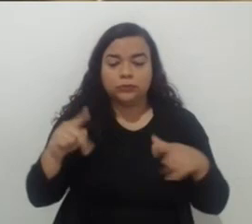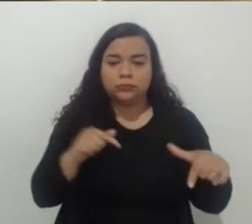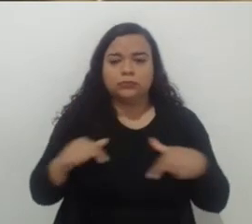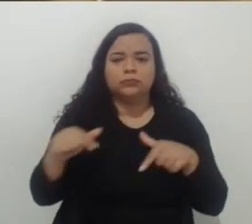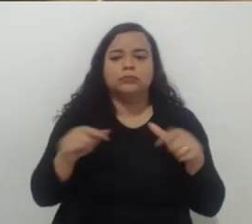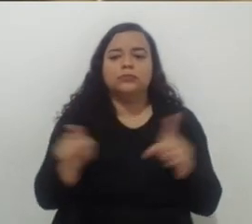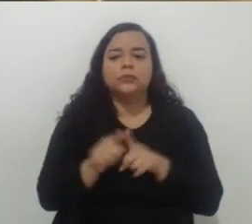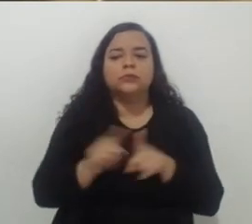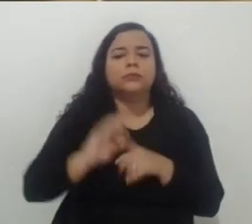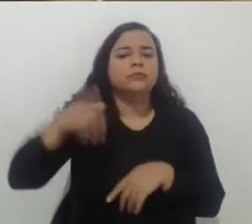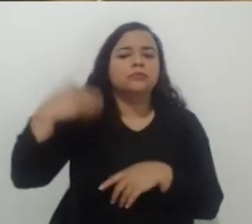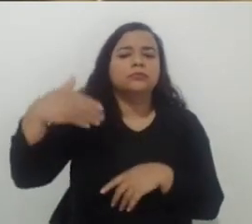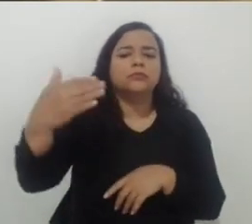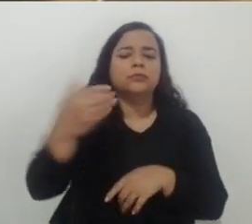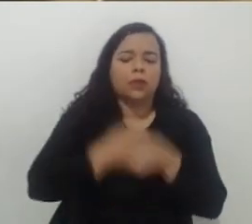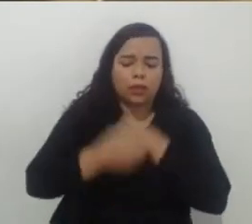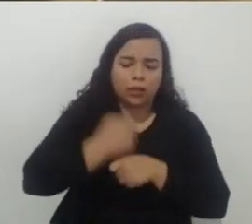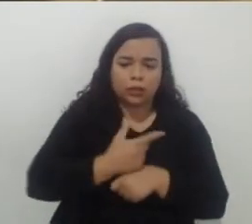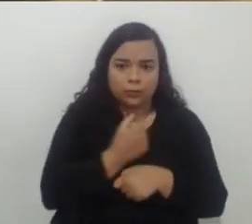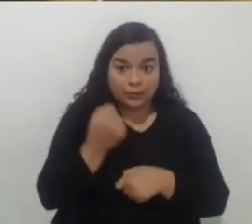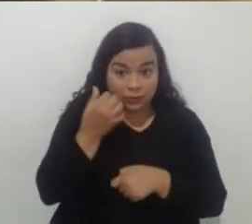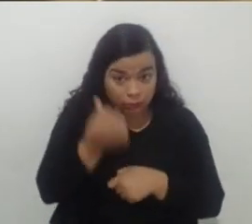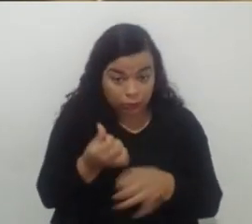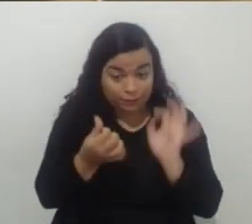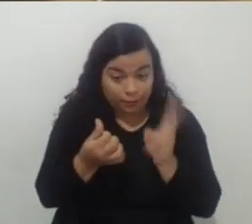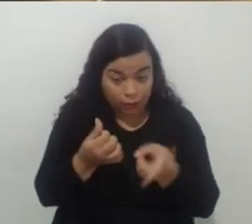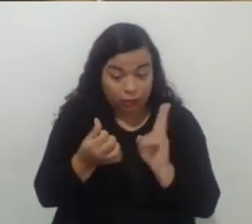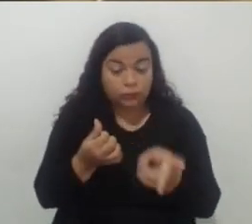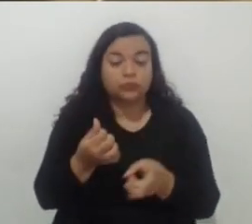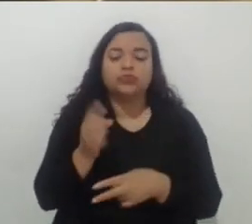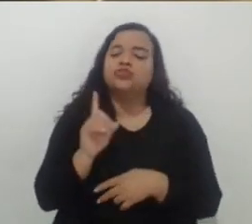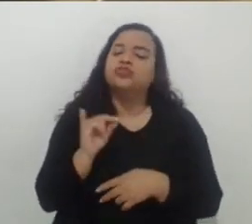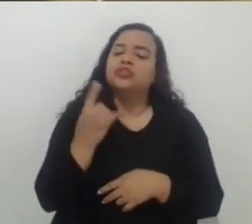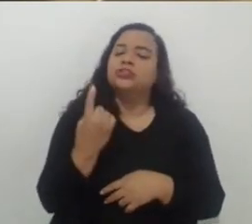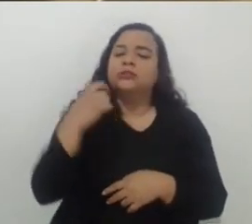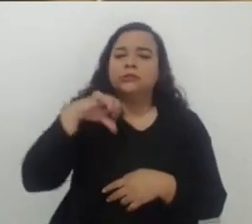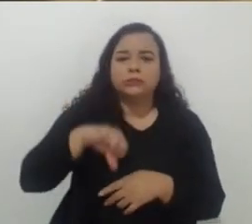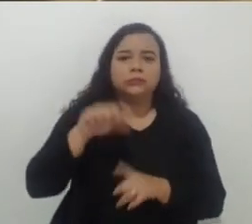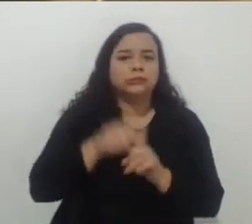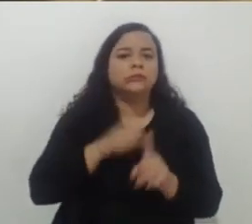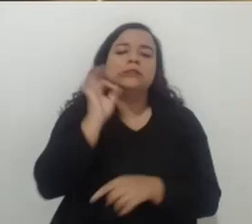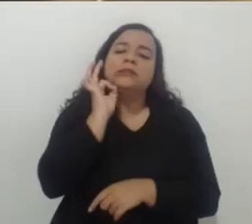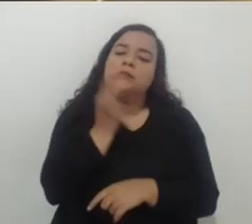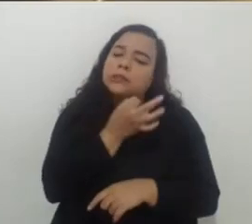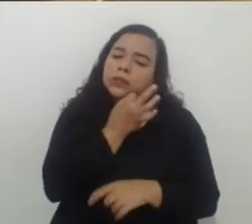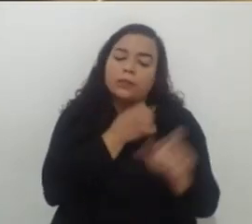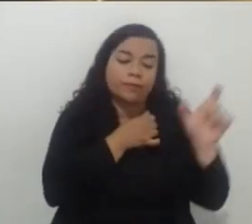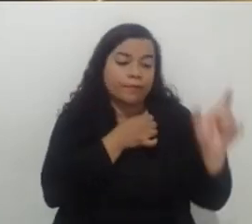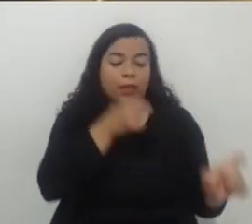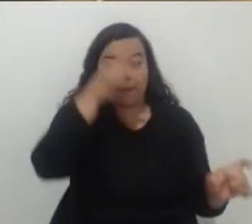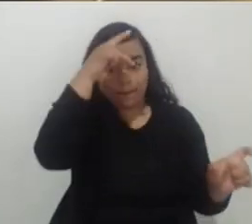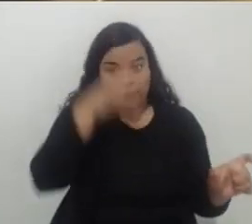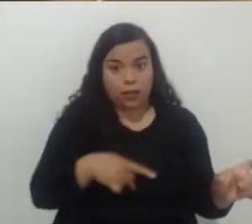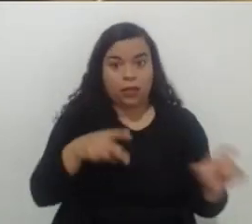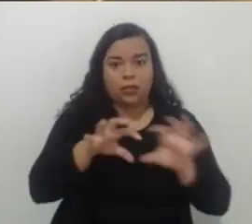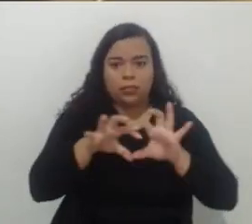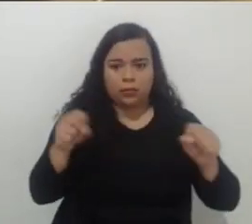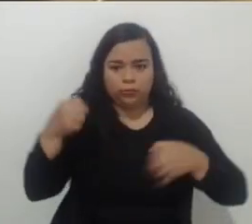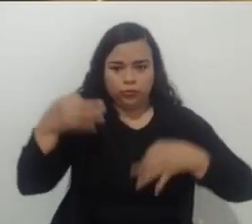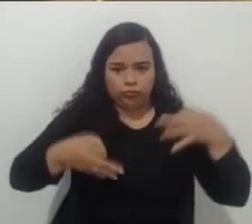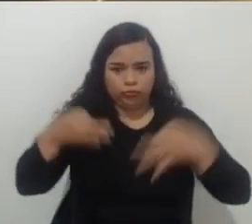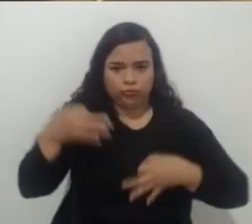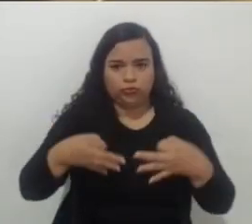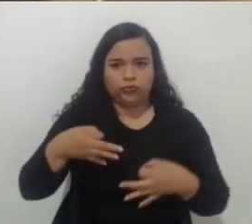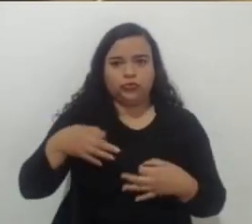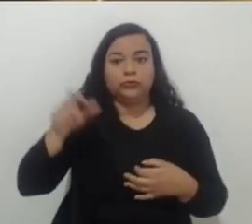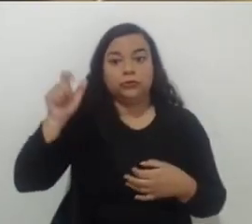do ano de 2006, o então presidente do Tribunal de Justiça, que ora também preside esta sessão na